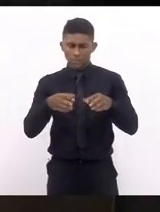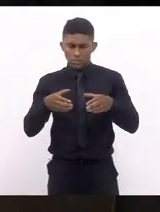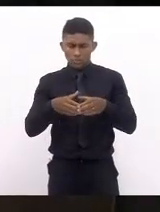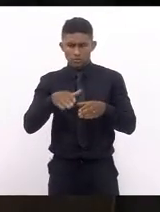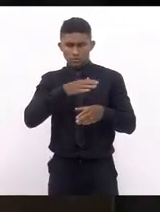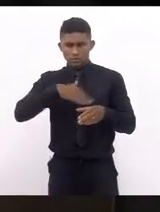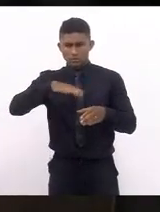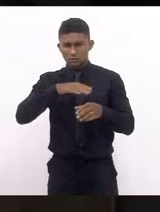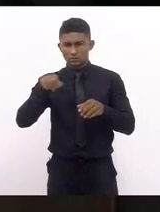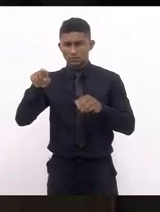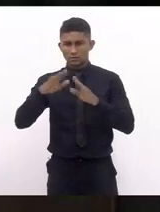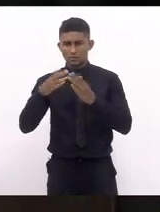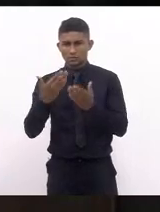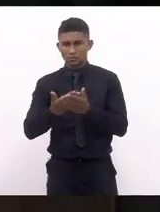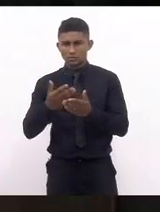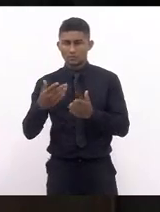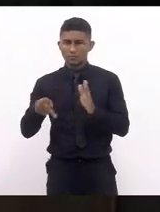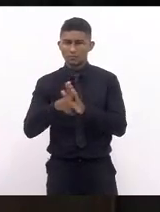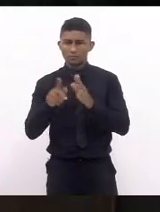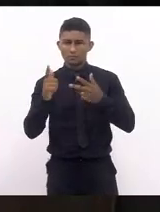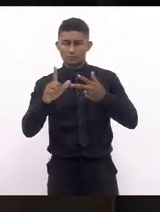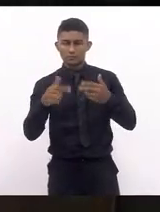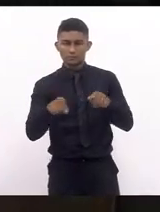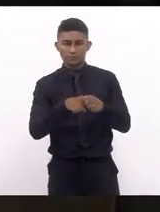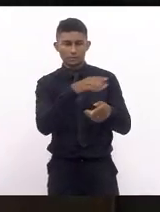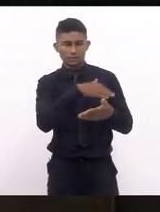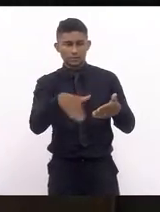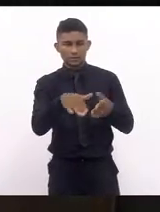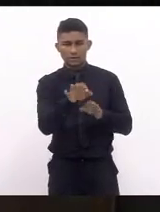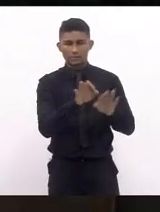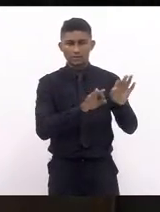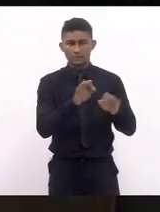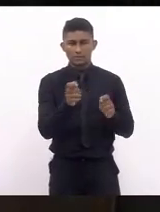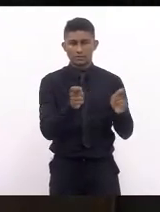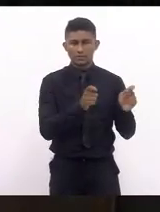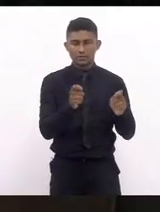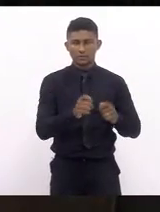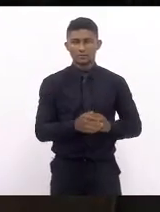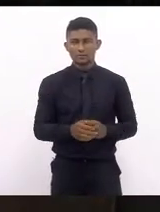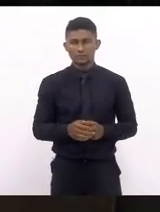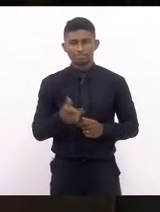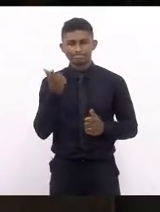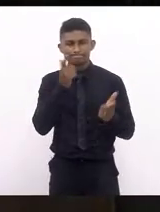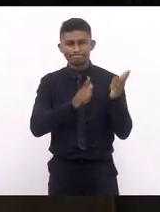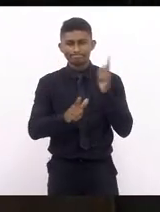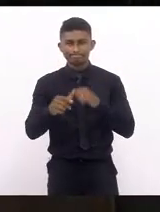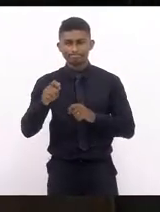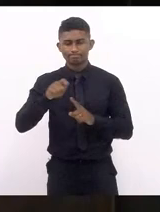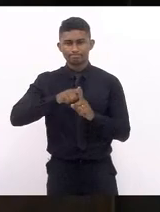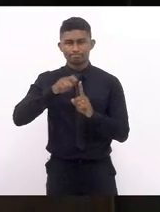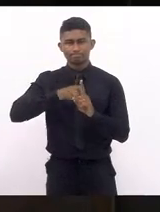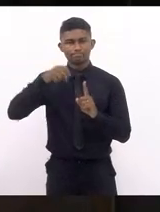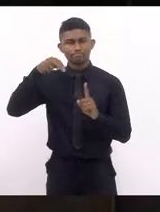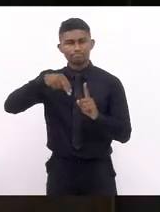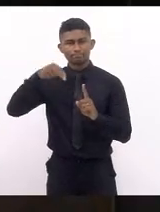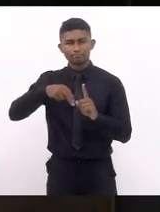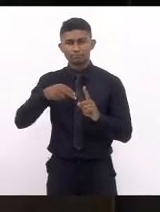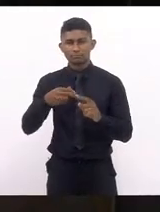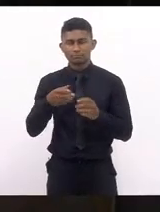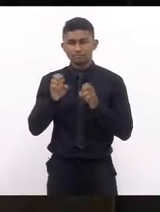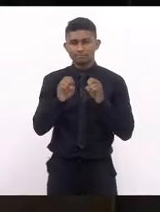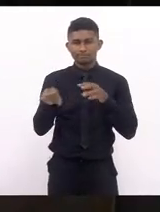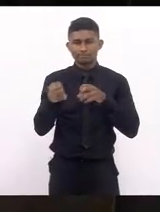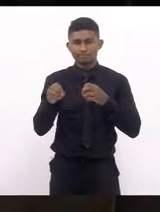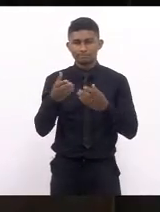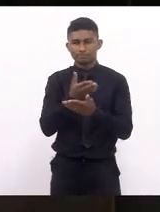conjunto com a escola do legislativo e a Secretaria de Estado de planejamento e gestão Seplag realizou em novembro capacitação para